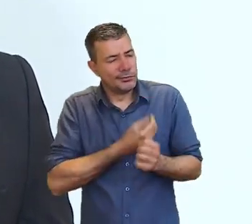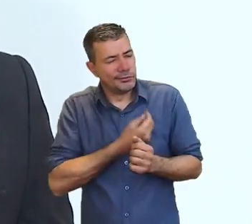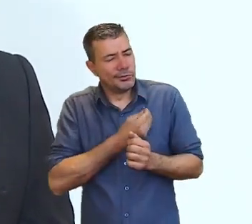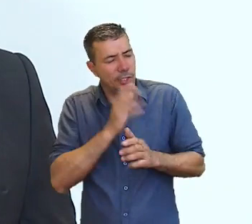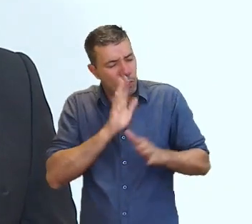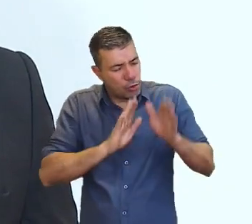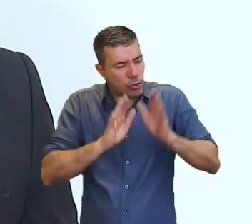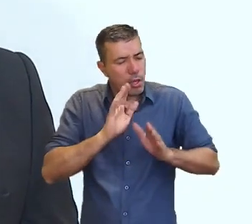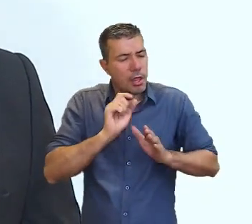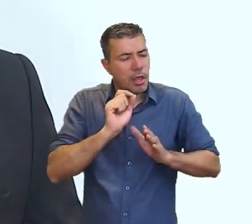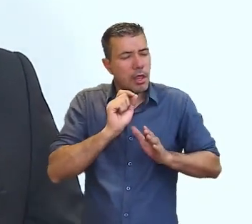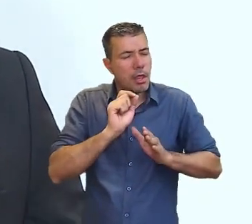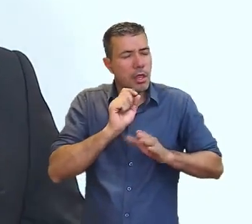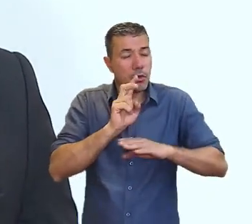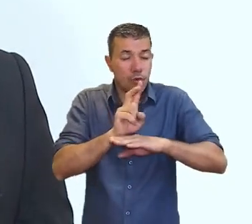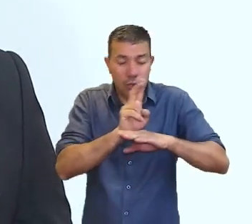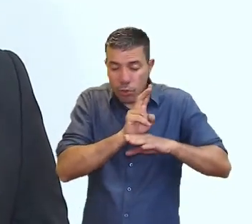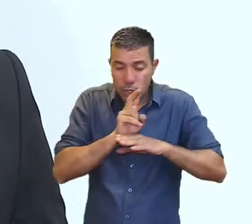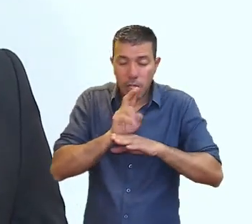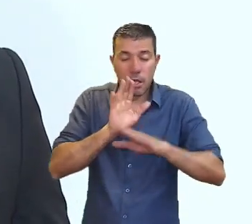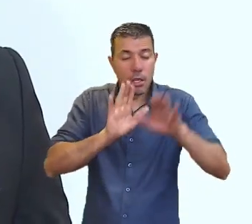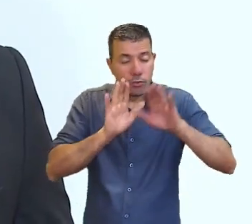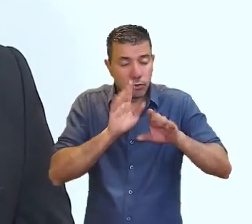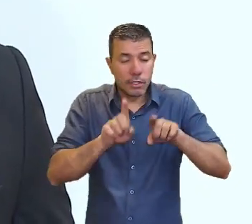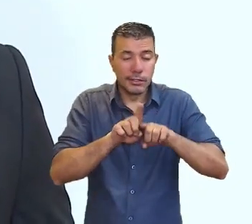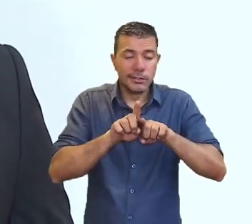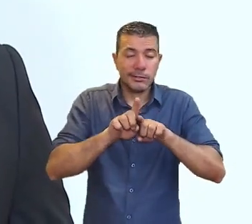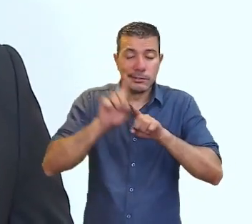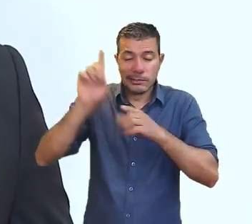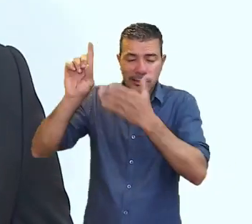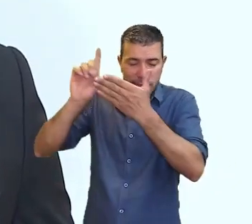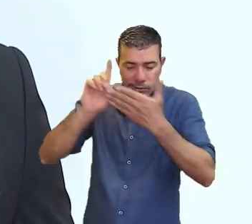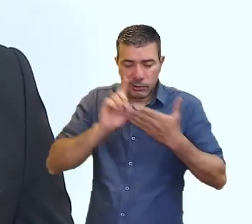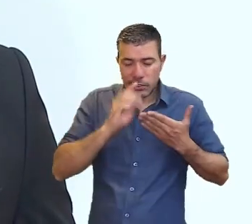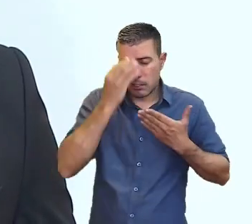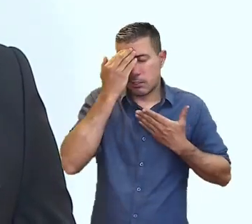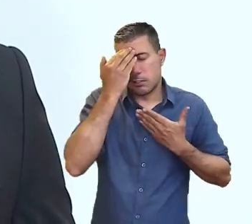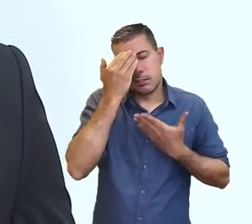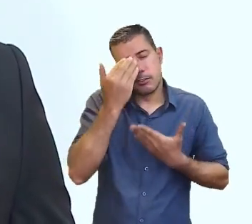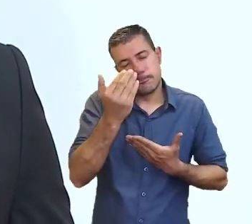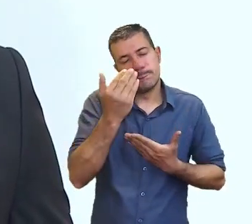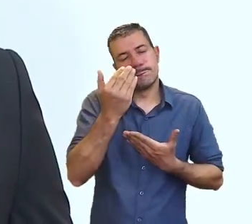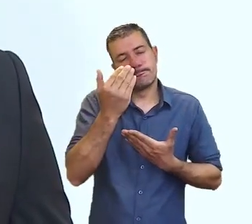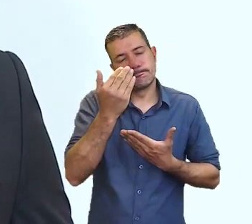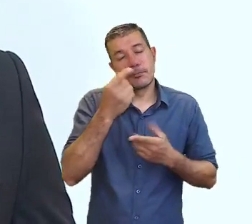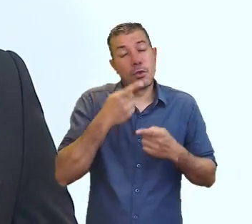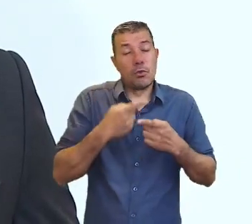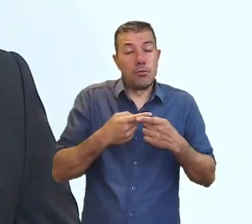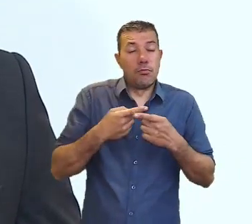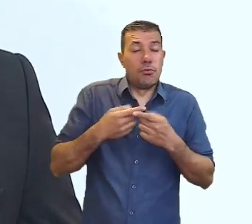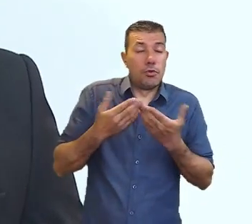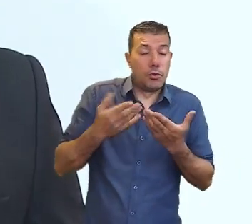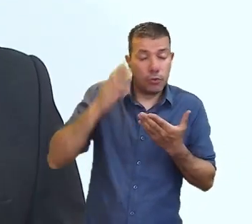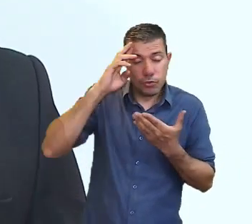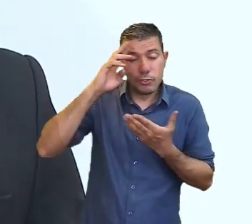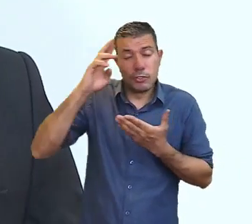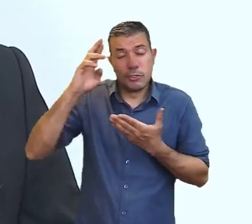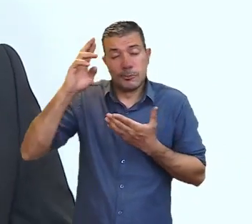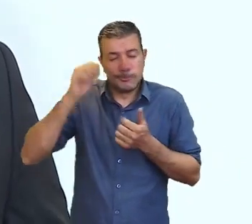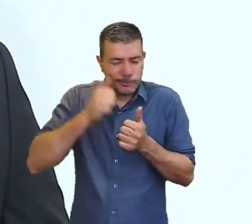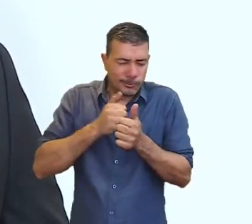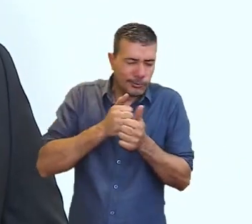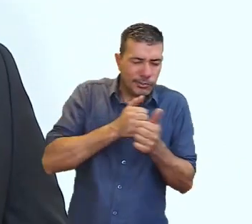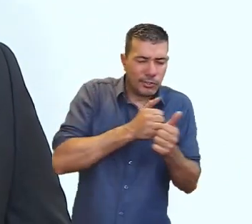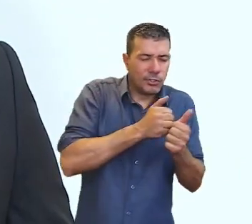Obrigado porque a Tua companhia muito nos satisfaz. Nós queremos Te agradecer porque o Senhor nos guiou por mais